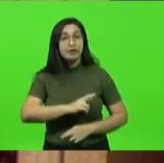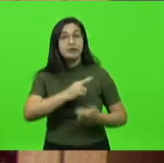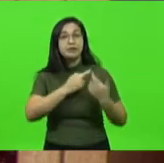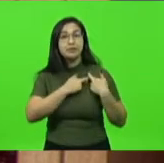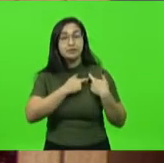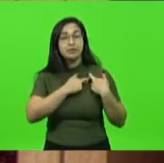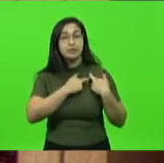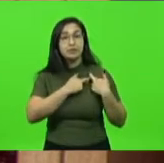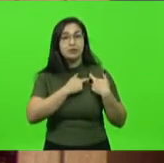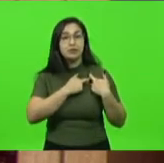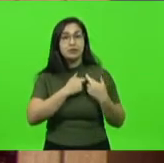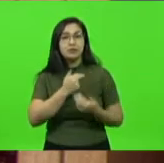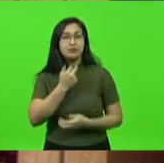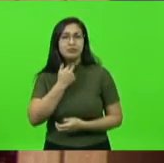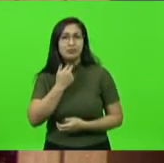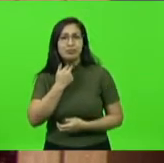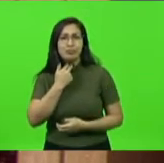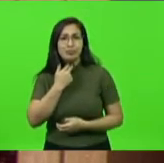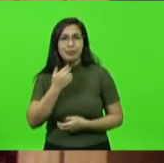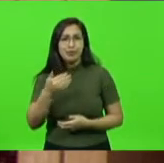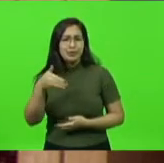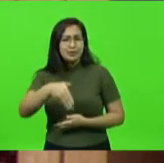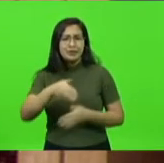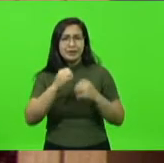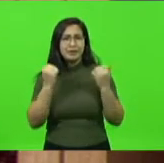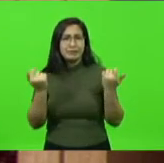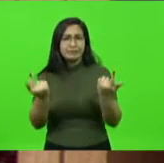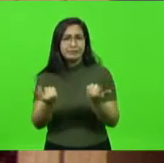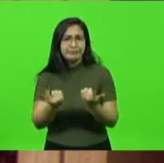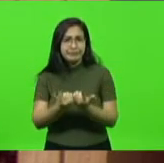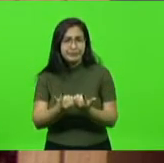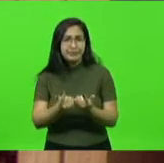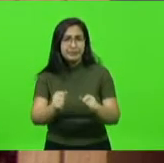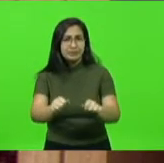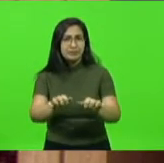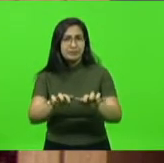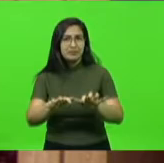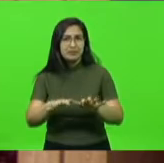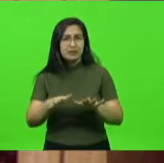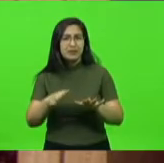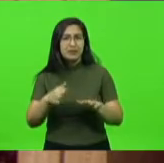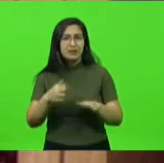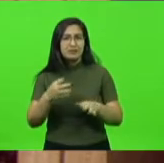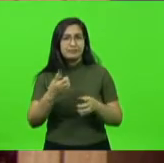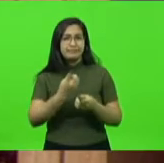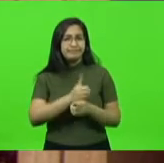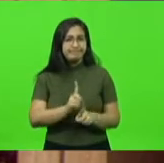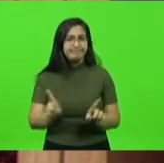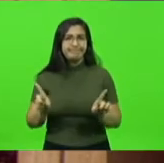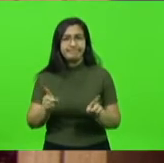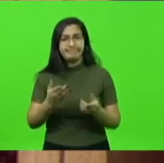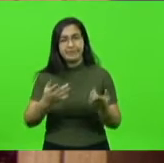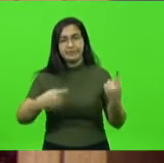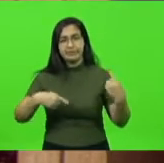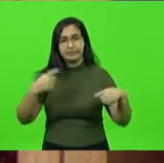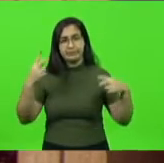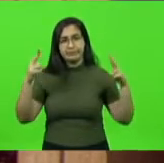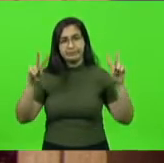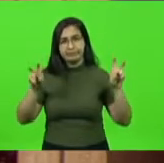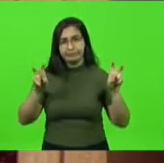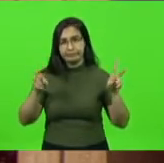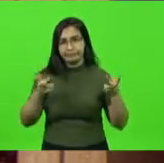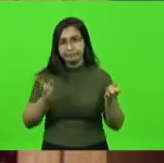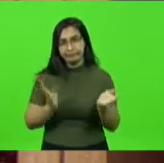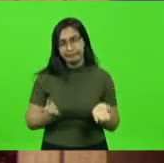ser trazida ao plenário como se nós estivéssemos virando as costas para esse importante debate. Era isso, senhor